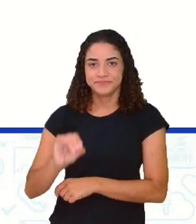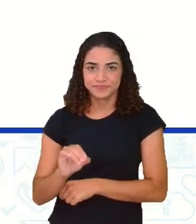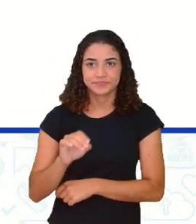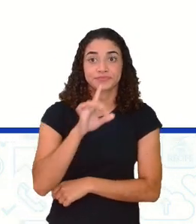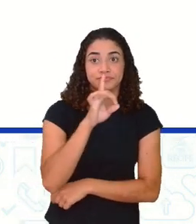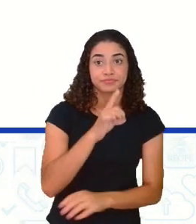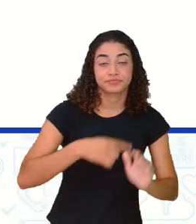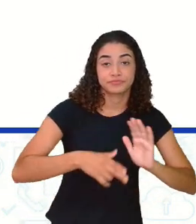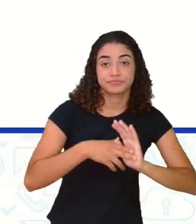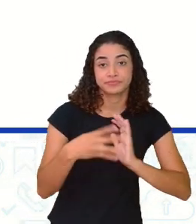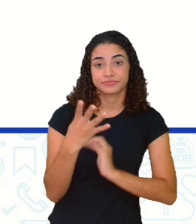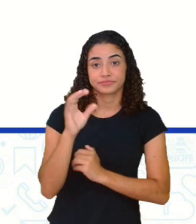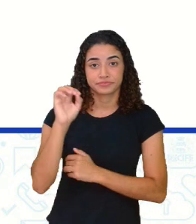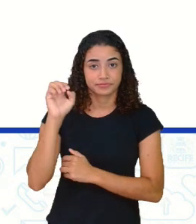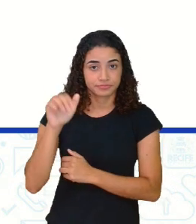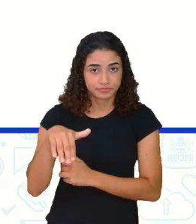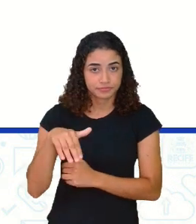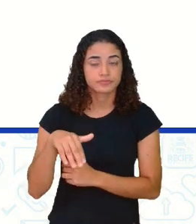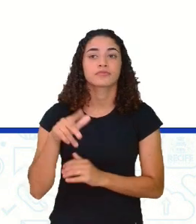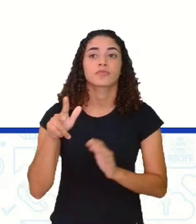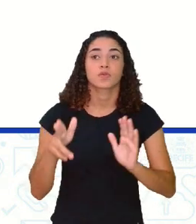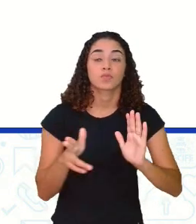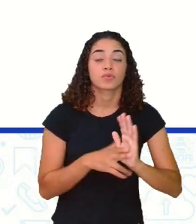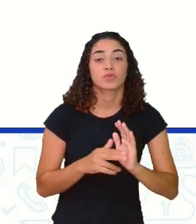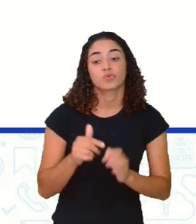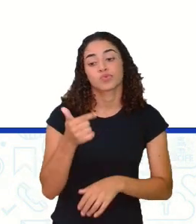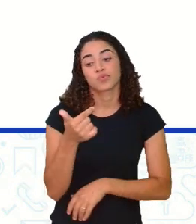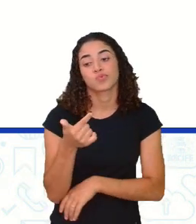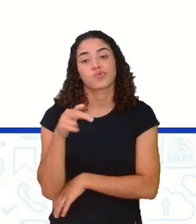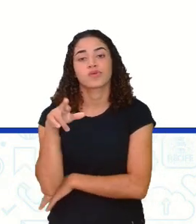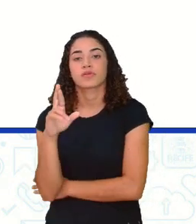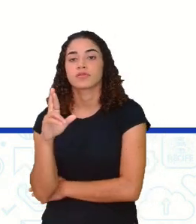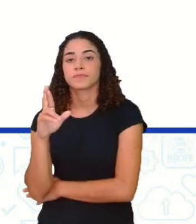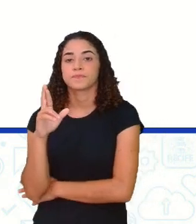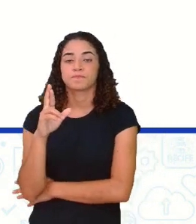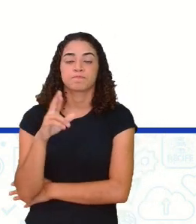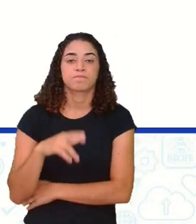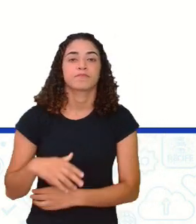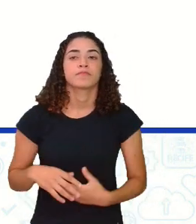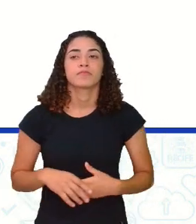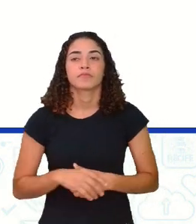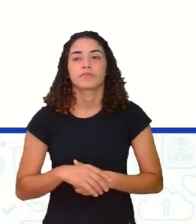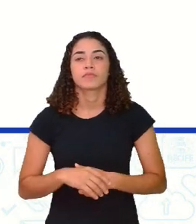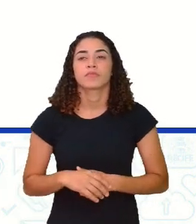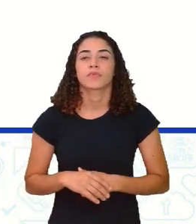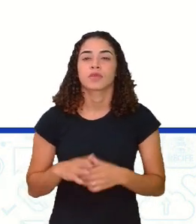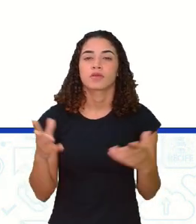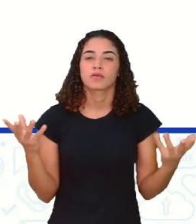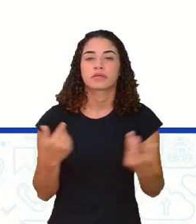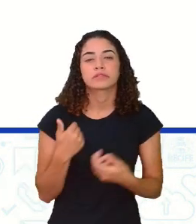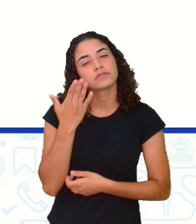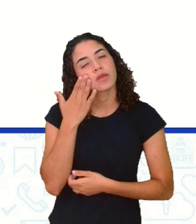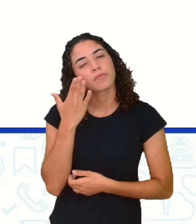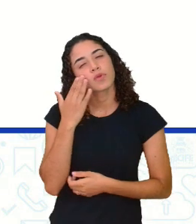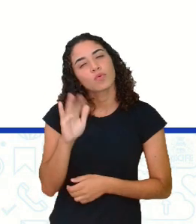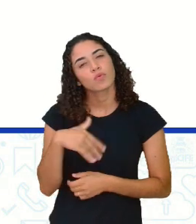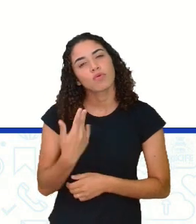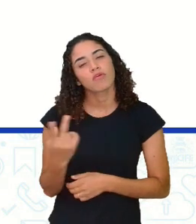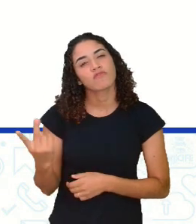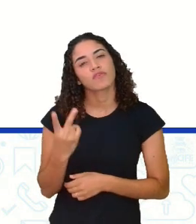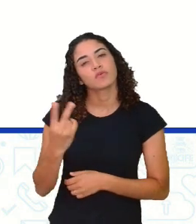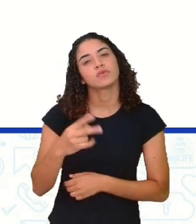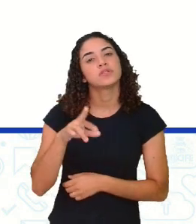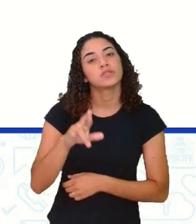igual a 40 metros, que é igual a 2R. Aqui, para tirar o valor de R, vamos